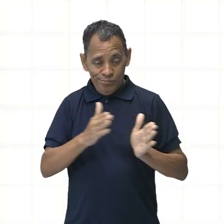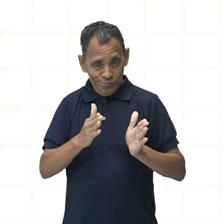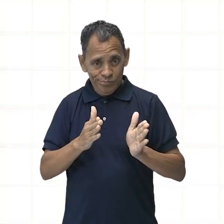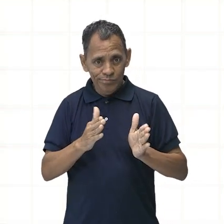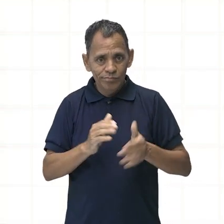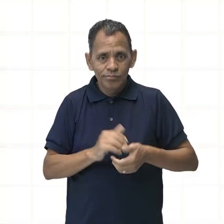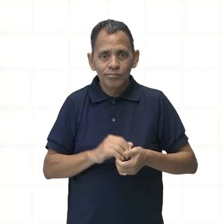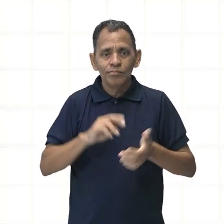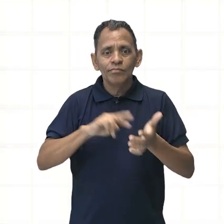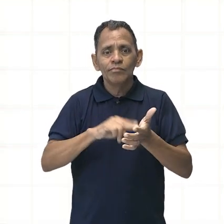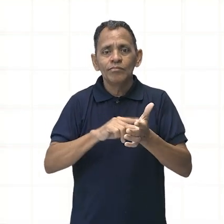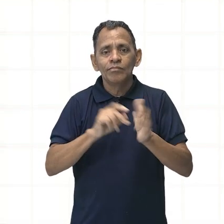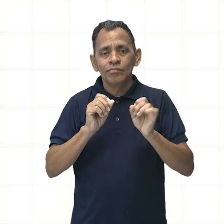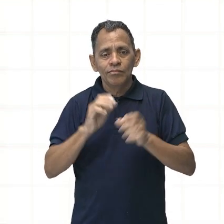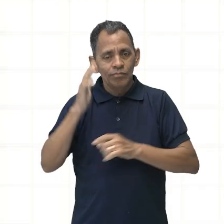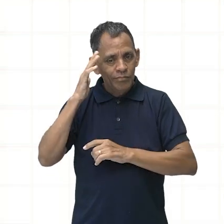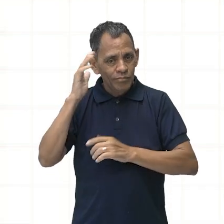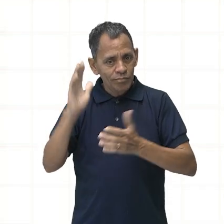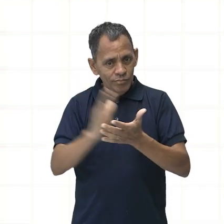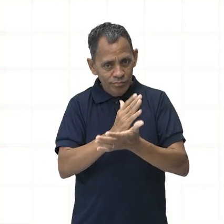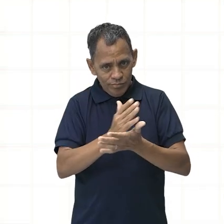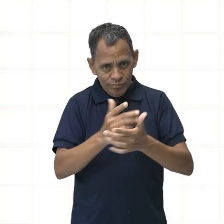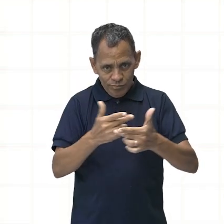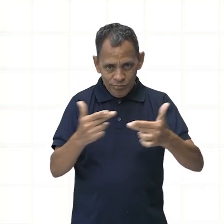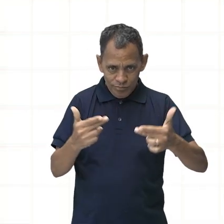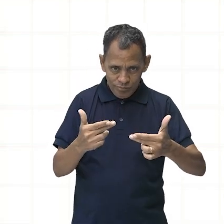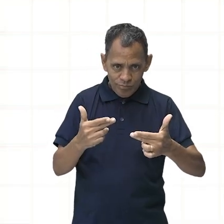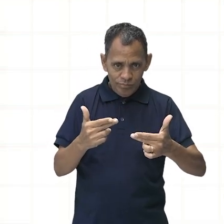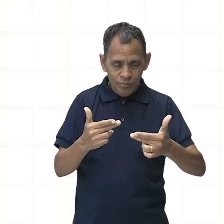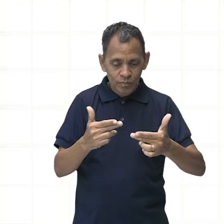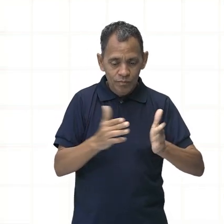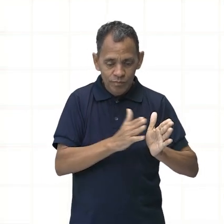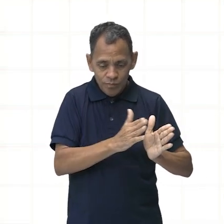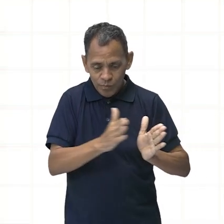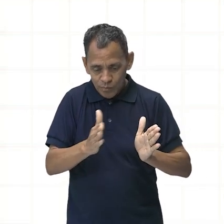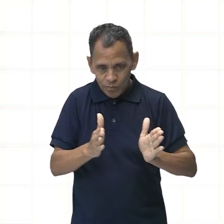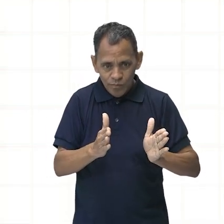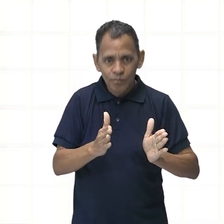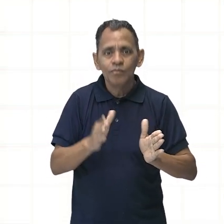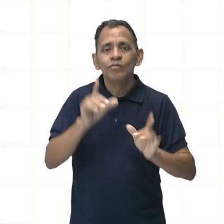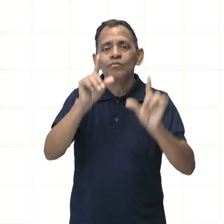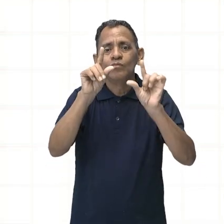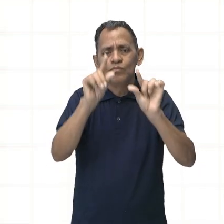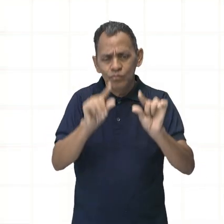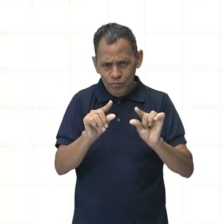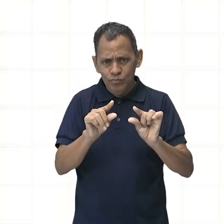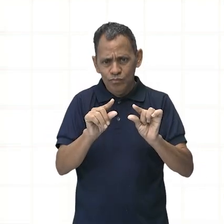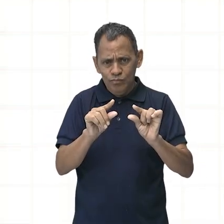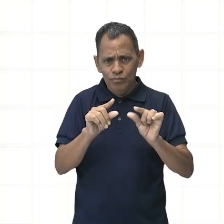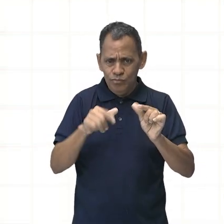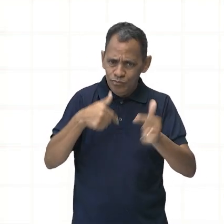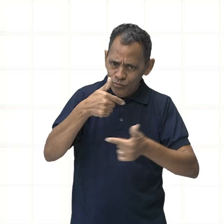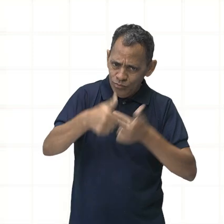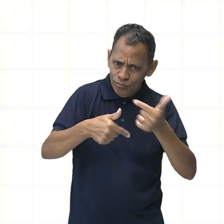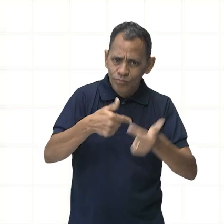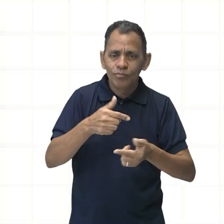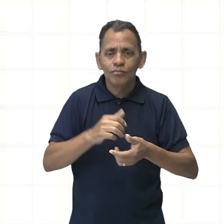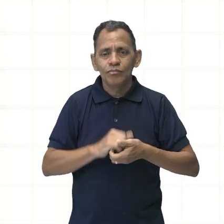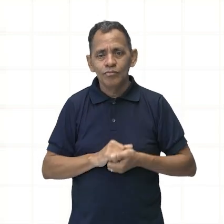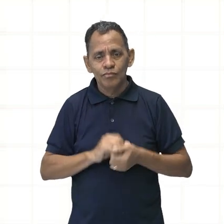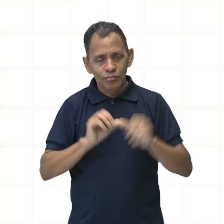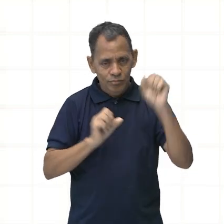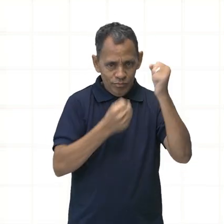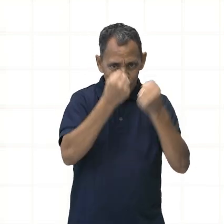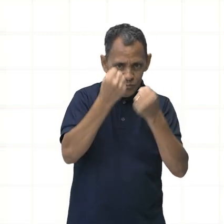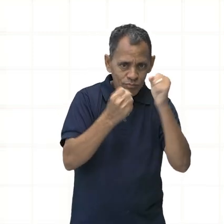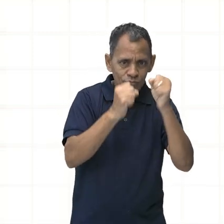significa dizer, professor? Vai acontecer alguma coisa que temporariamente vai reduzir os postos de trabalho, vai fazer com que a indústria, vai fazer